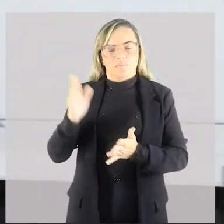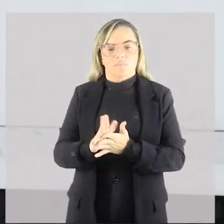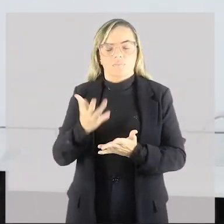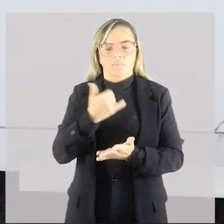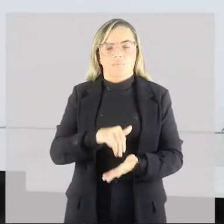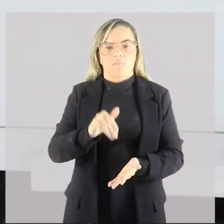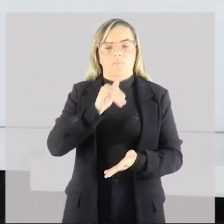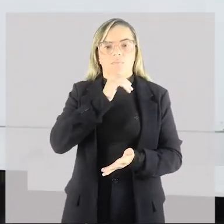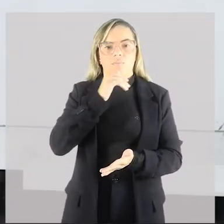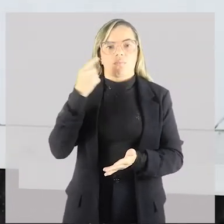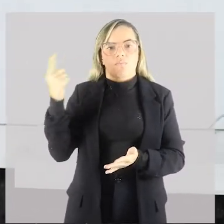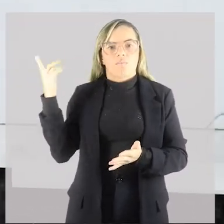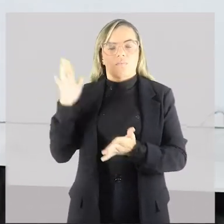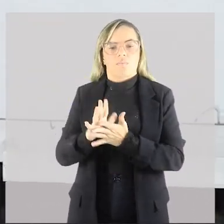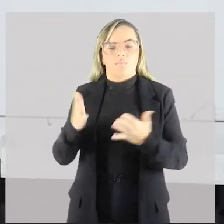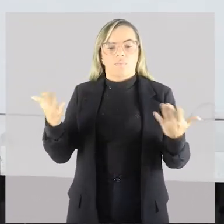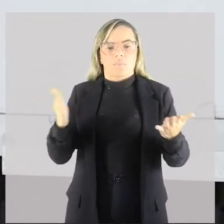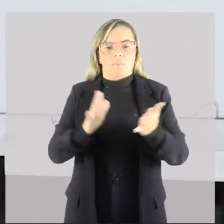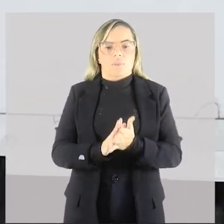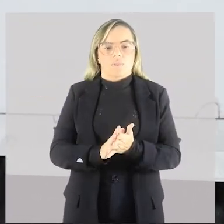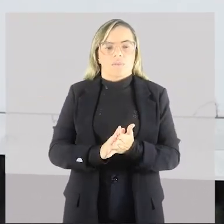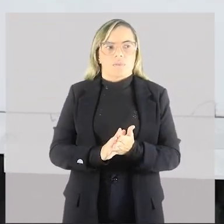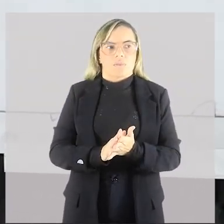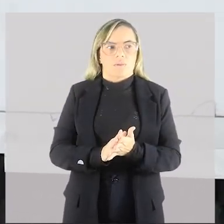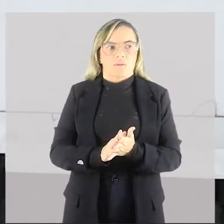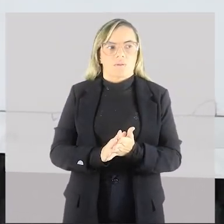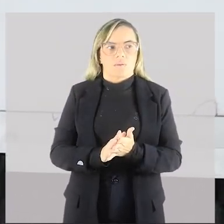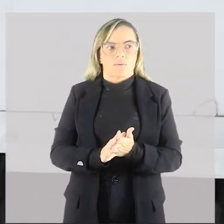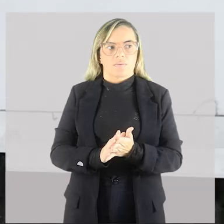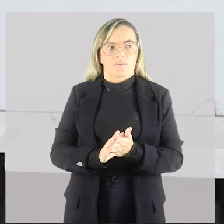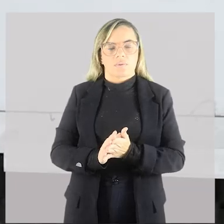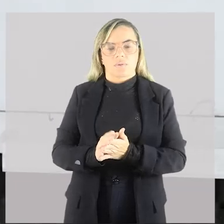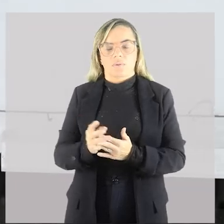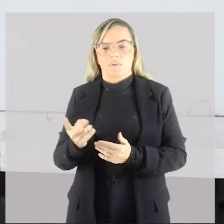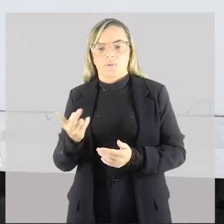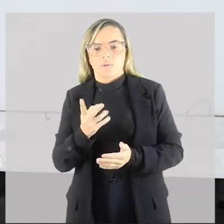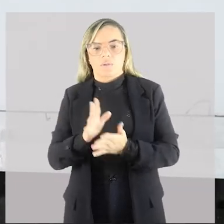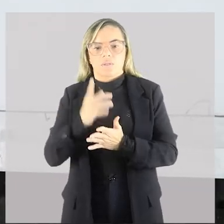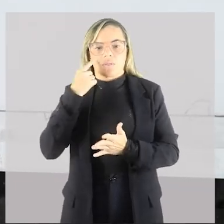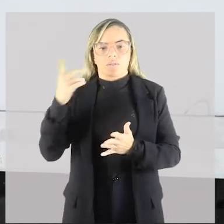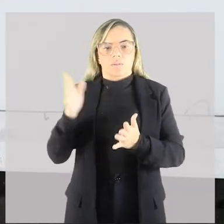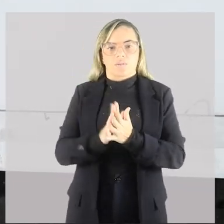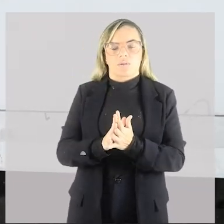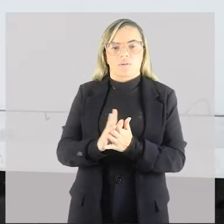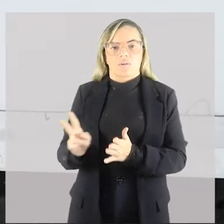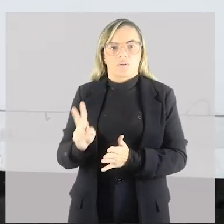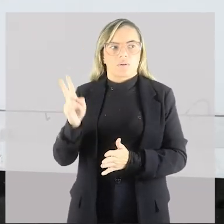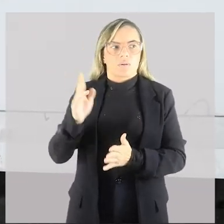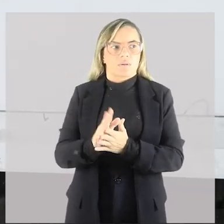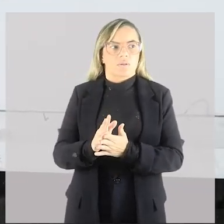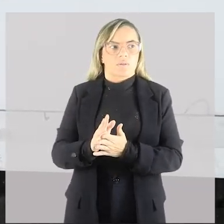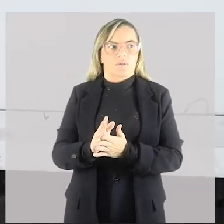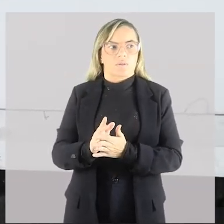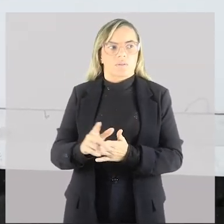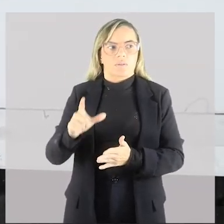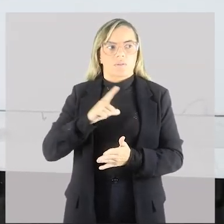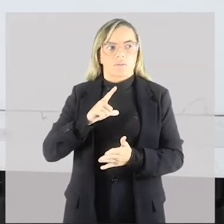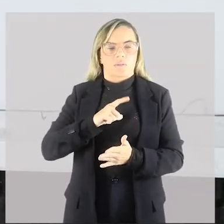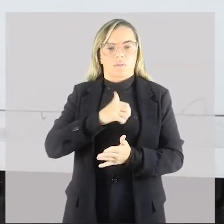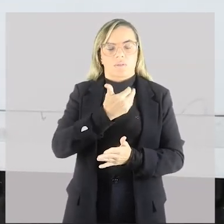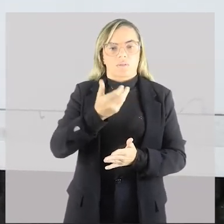ó, cada um desses 2 valores que ele vai mudar, você não tem só 5 possibilidades, você tem